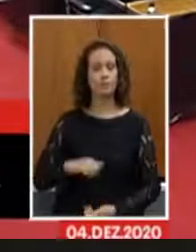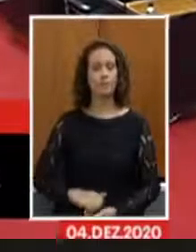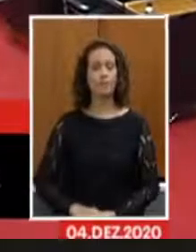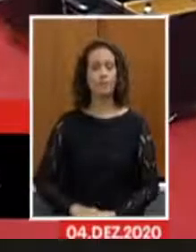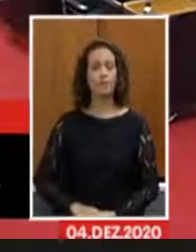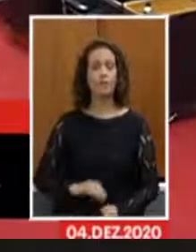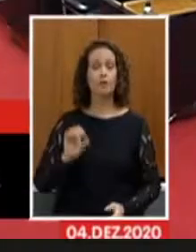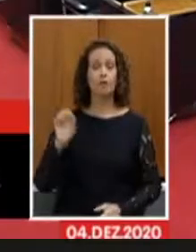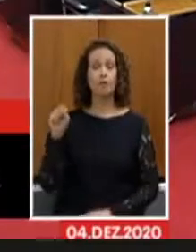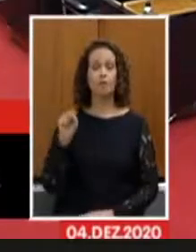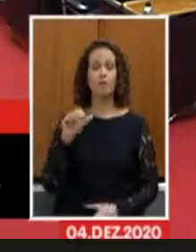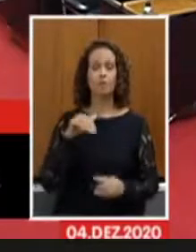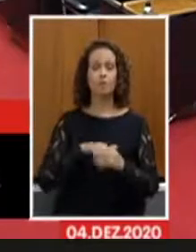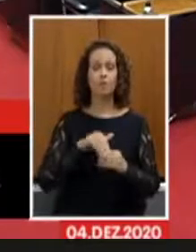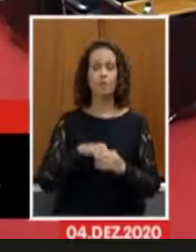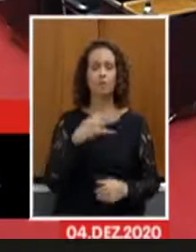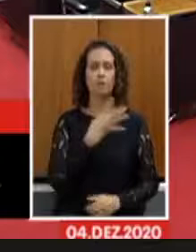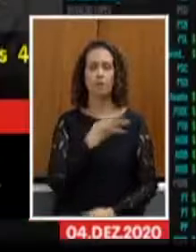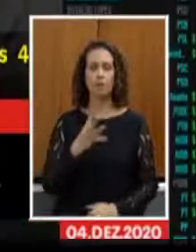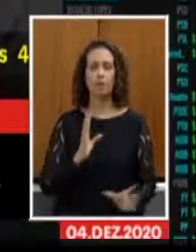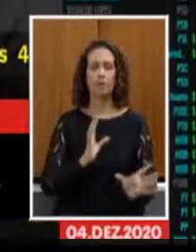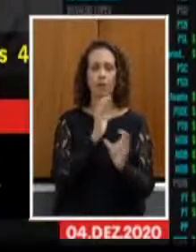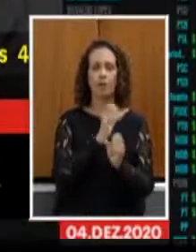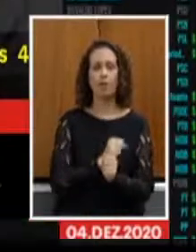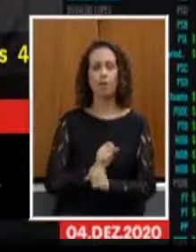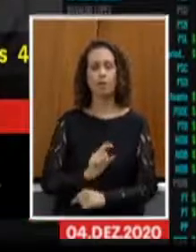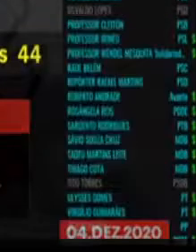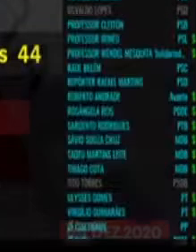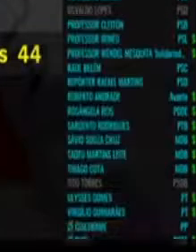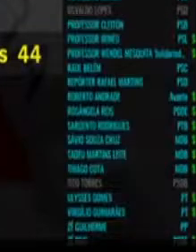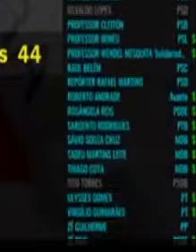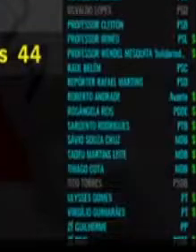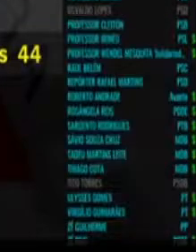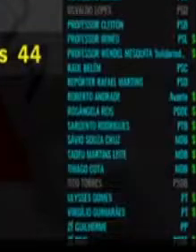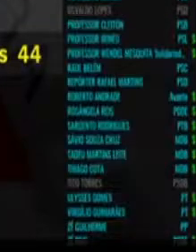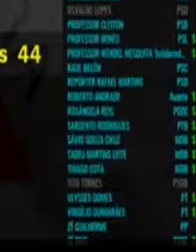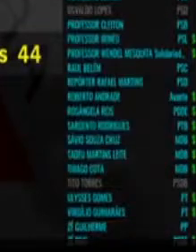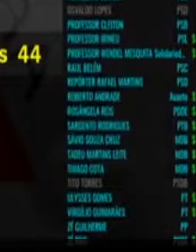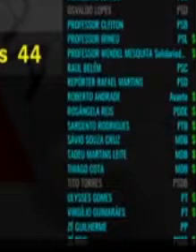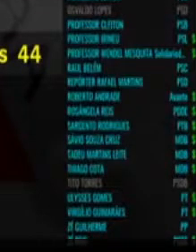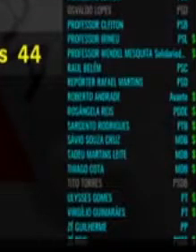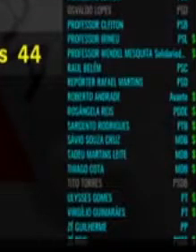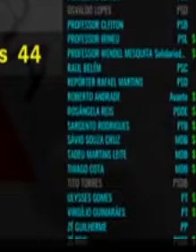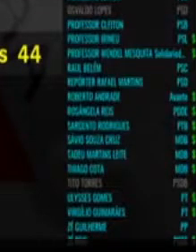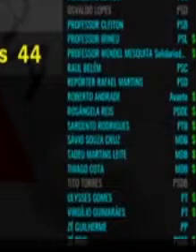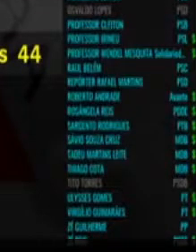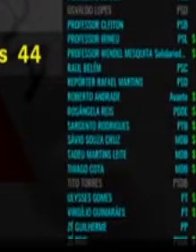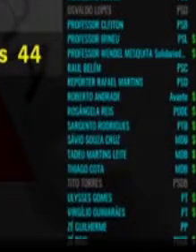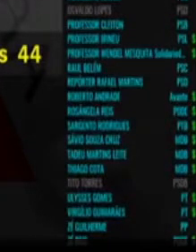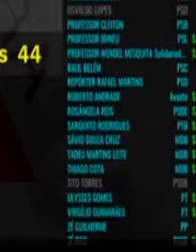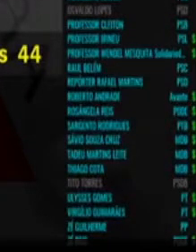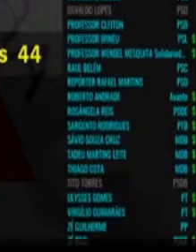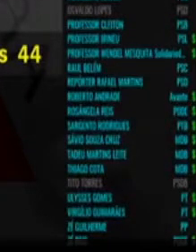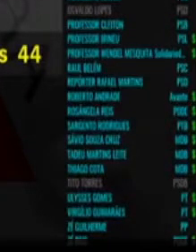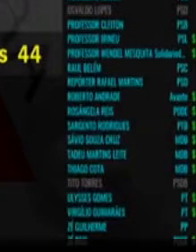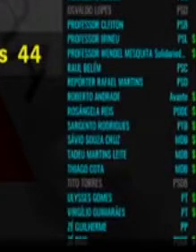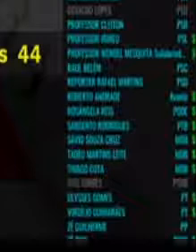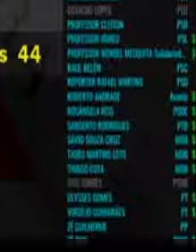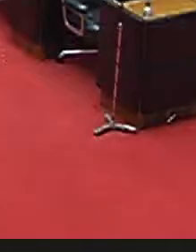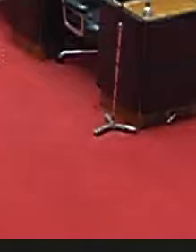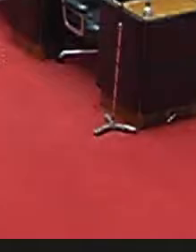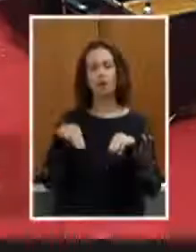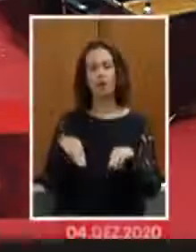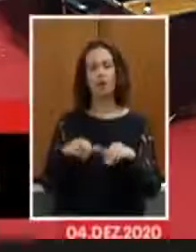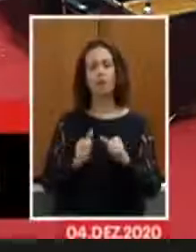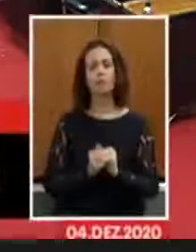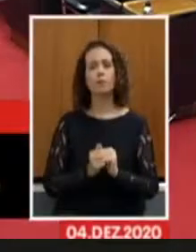Votaram sim 44 senhoras e senhores deputados, não houve voto não nem branco, portanto está aprovado o parecer de redação final. Parecer de redação final do projeto de